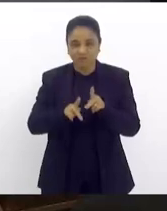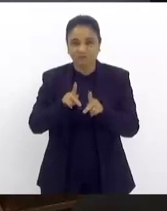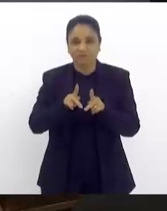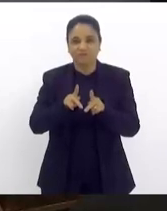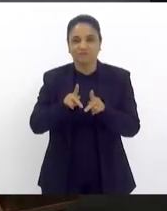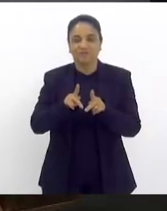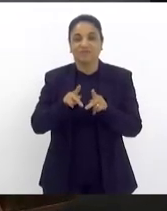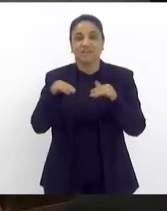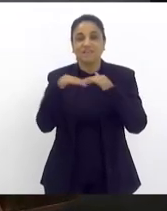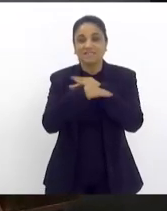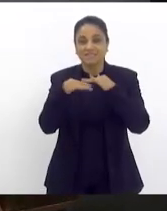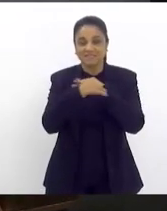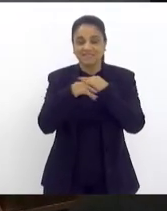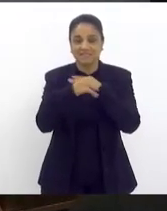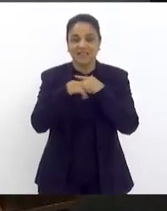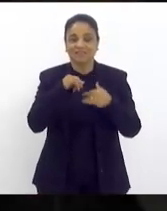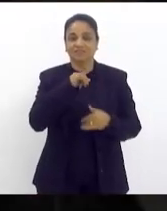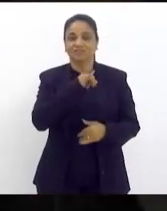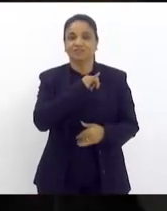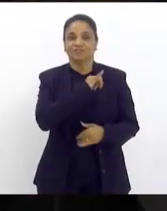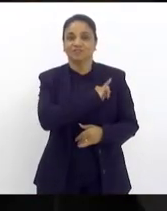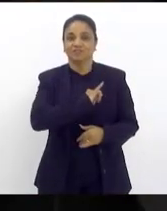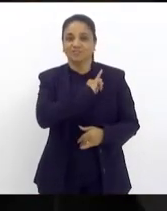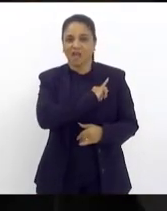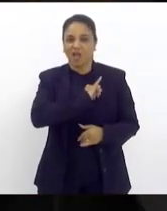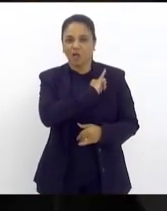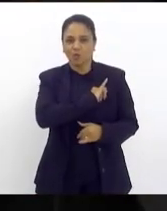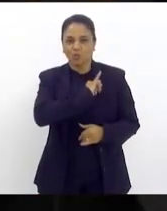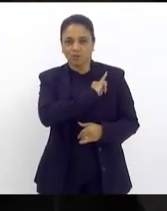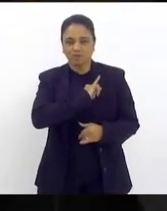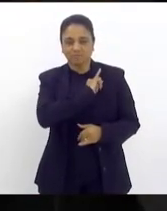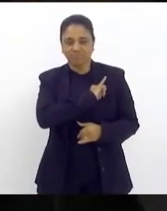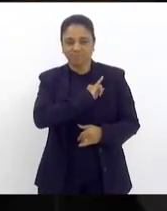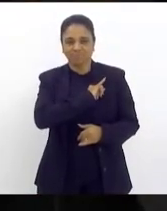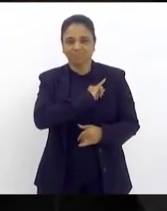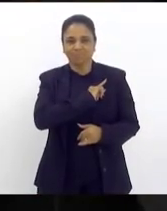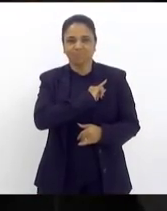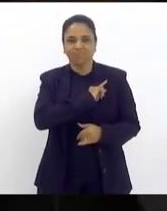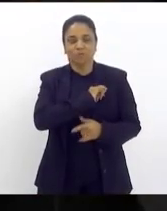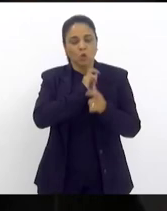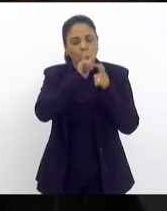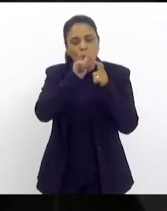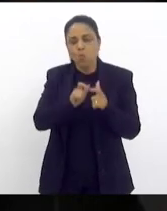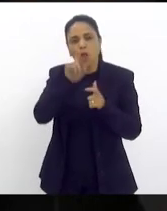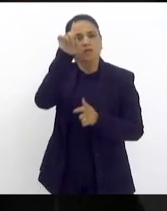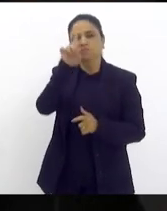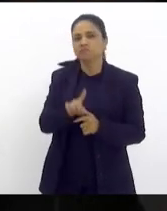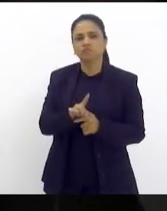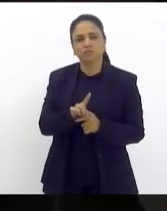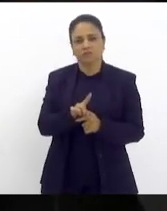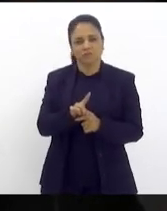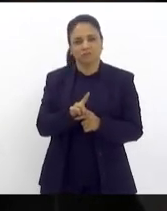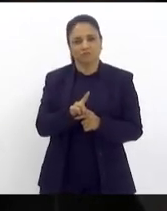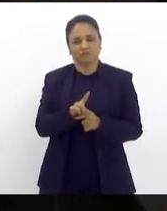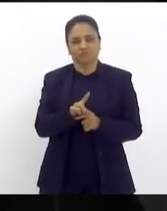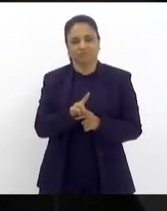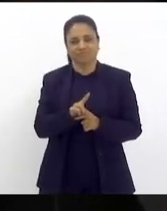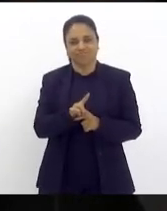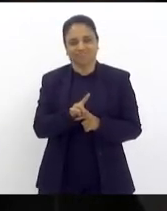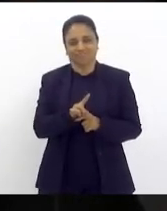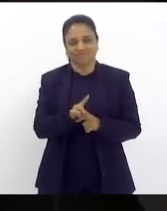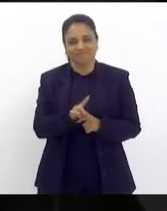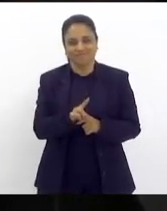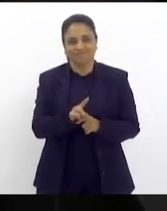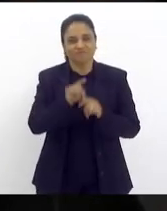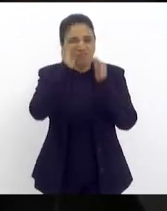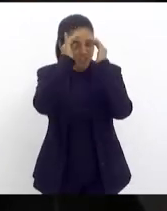Colocando a cidade de Itaguaí no seu lugar de direito, colocando a cidade de Itaguaí no seu lugar